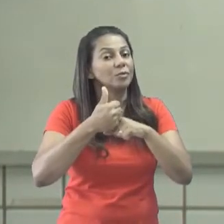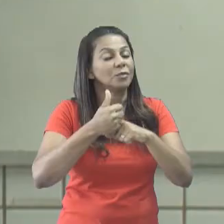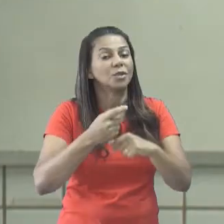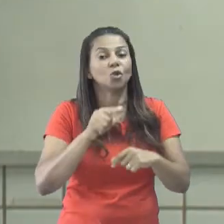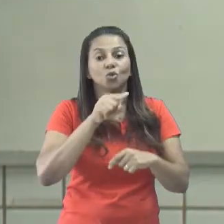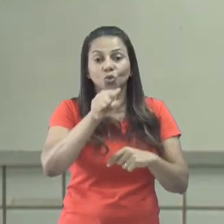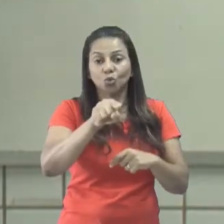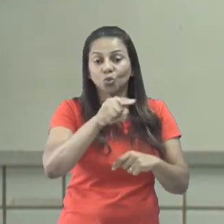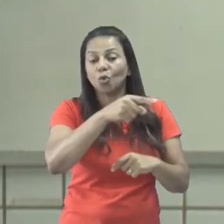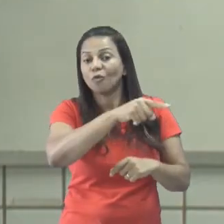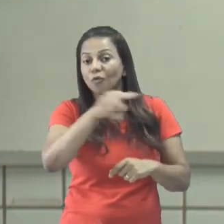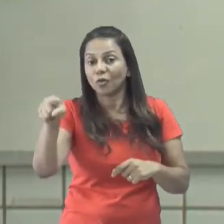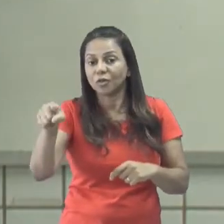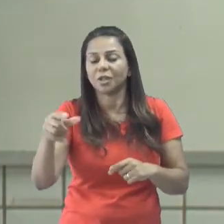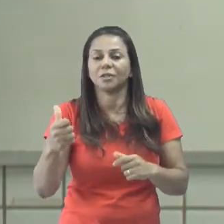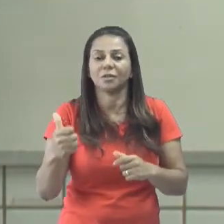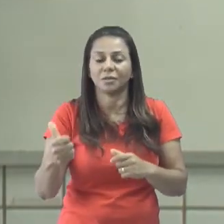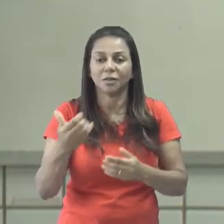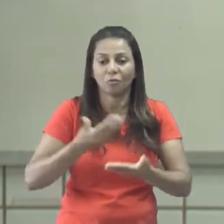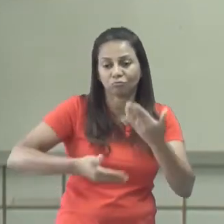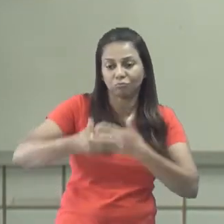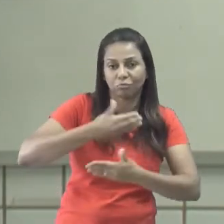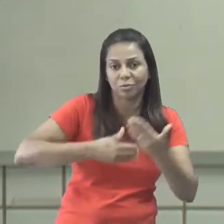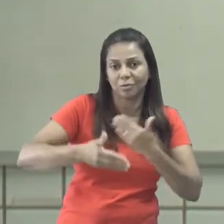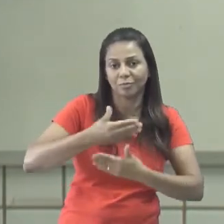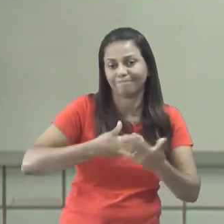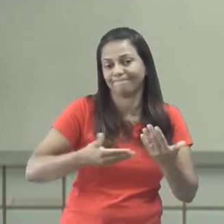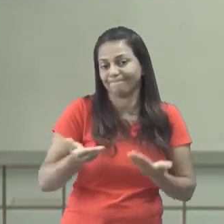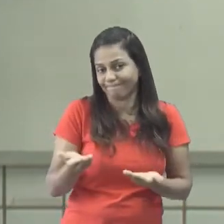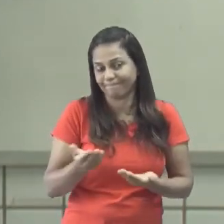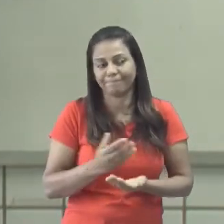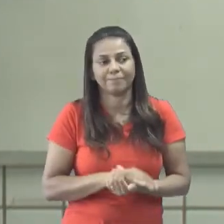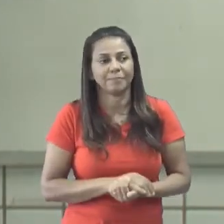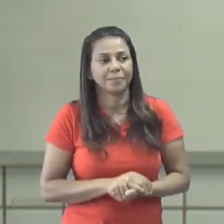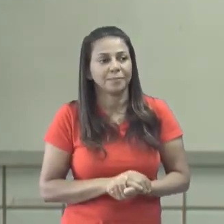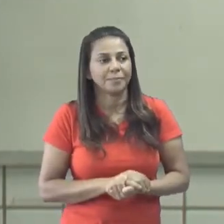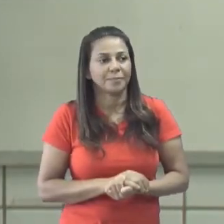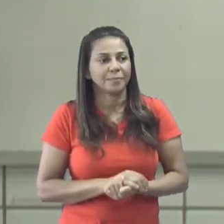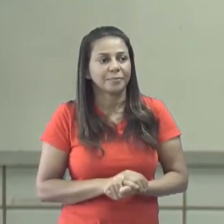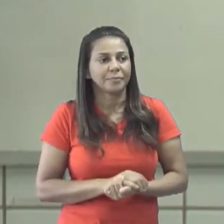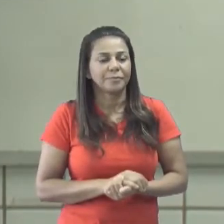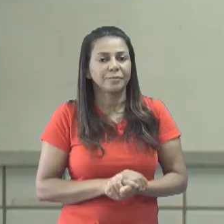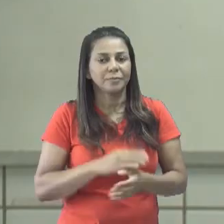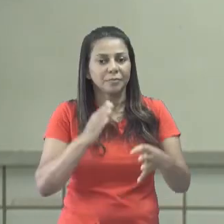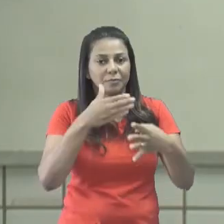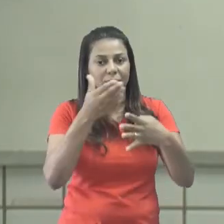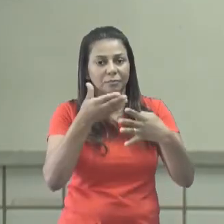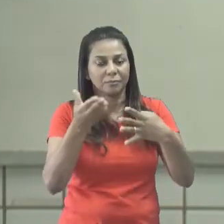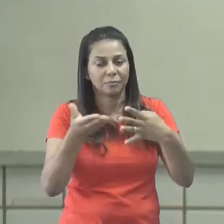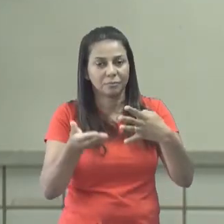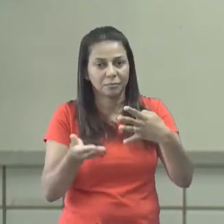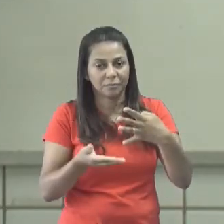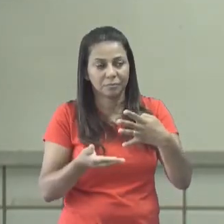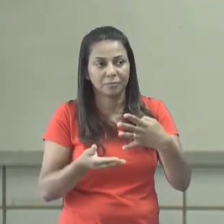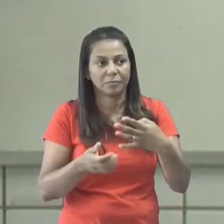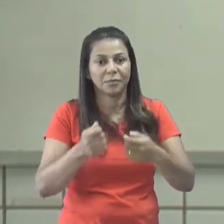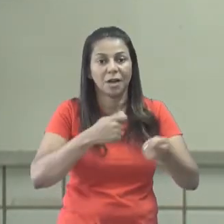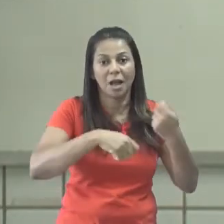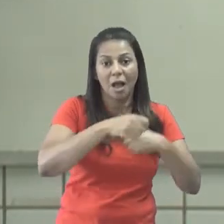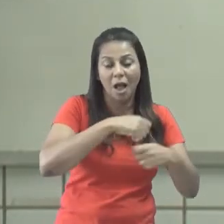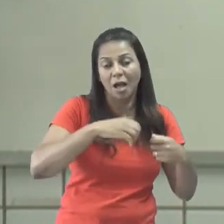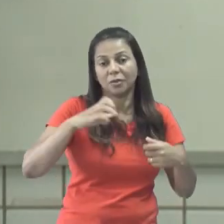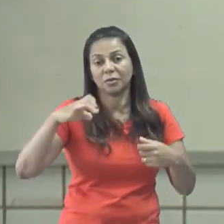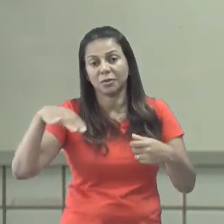já que um fala com o outro diretamente. É dividido, como nós falamos, em atos e